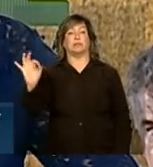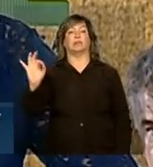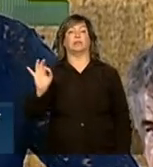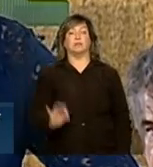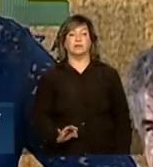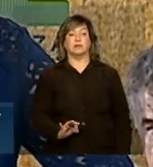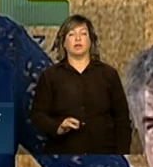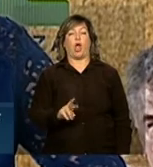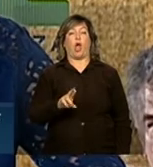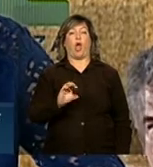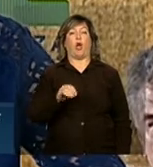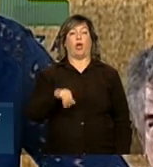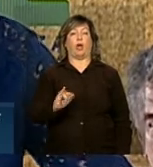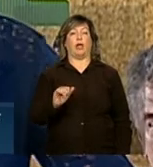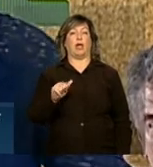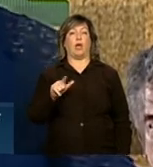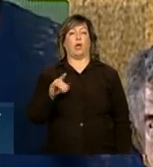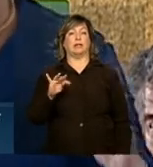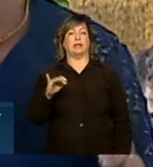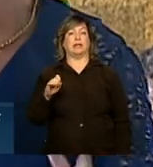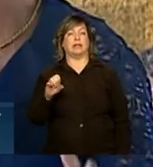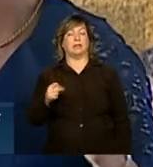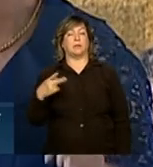75% dos royalties de petróleo.